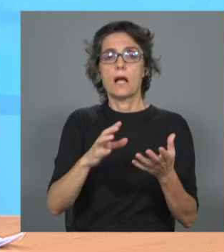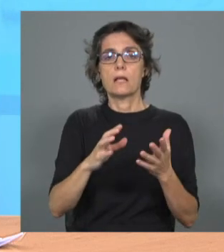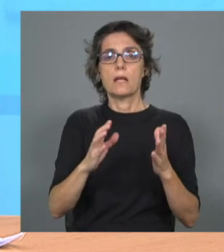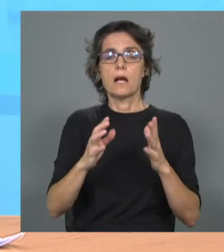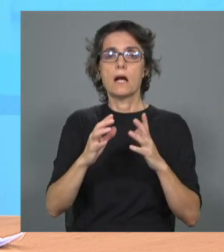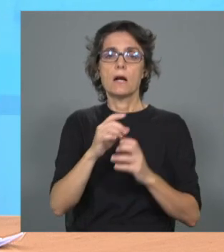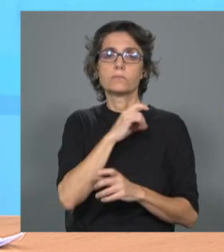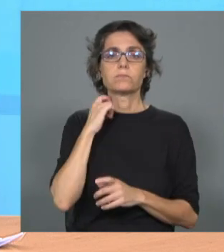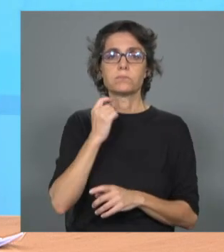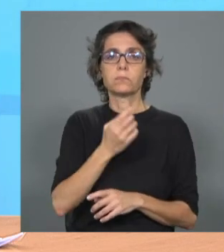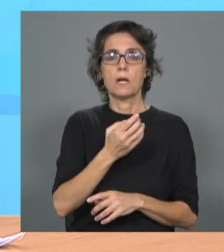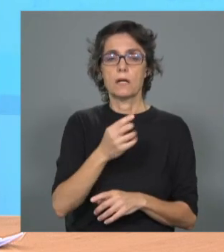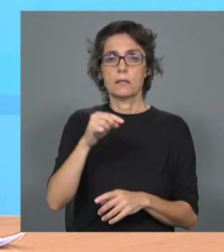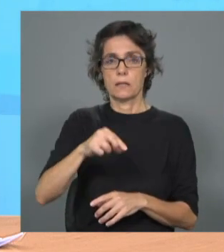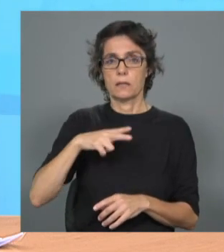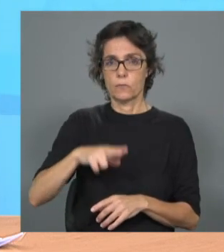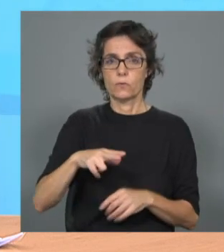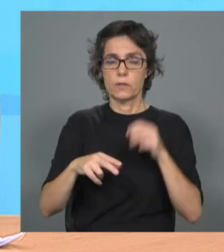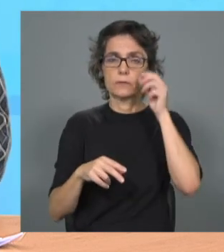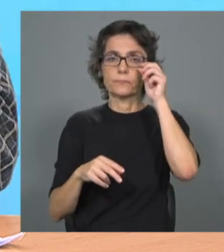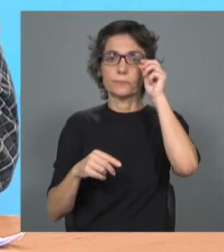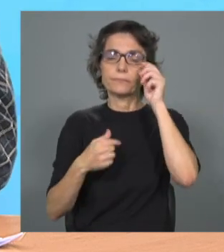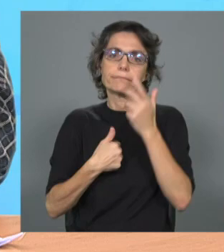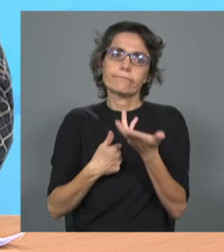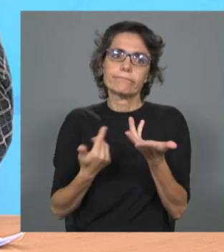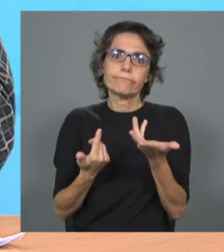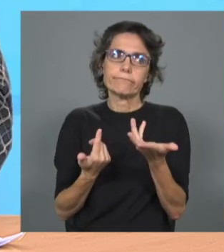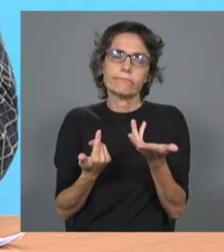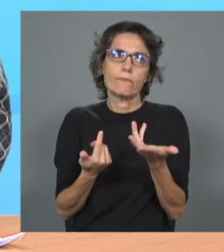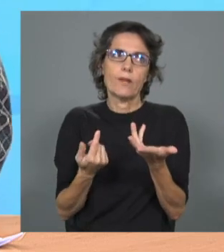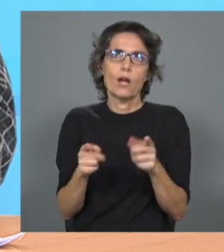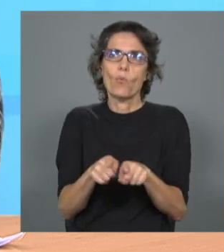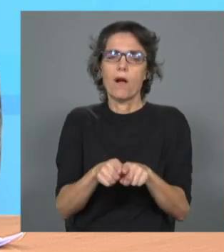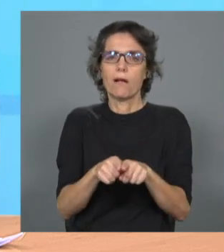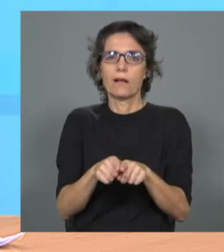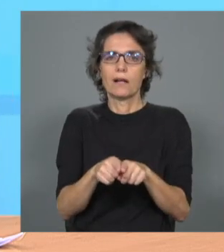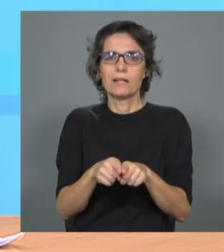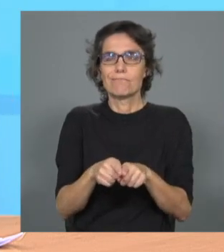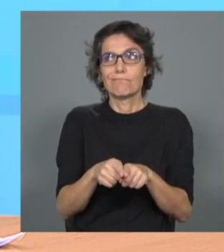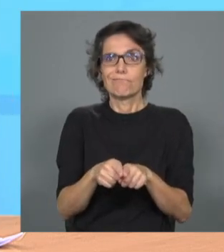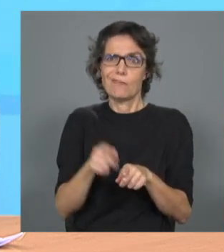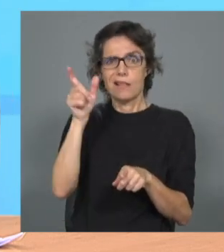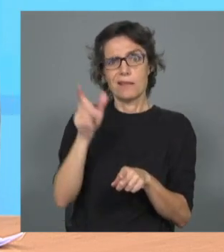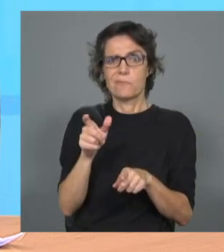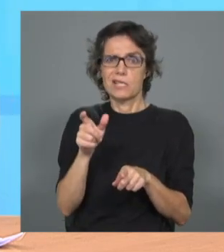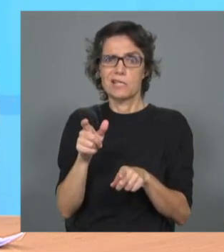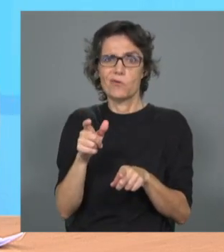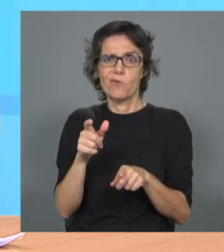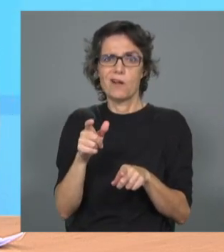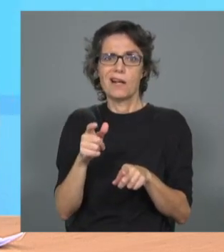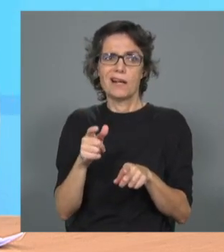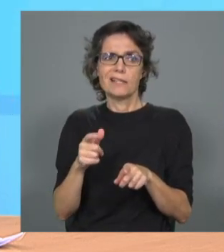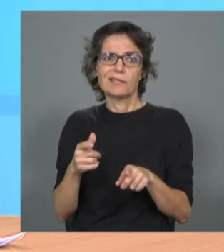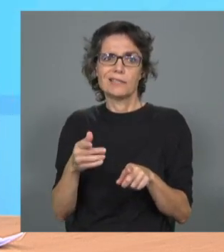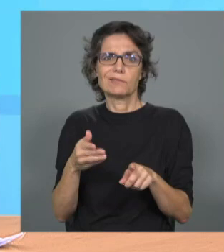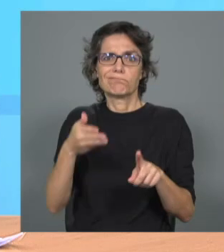padres dionianos em Portugal. Então sou um bocadinho como aquele que veio interferir na realidade que